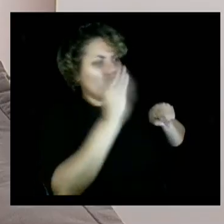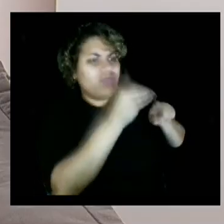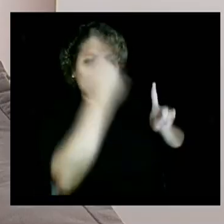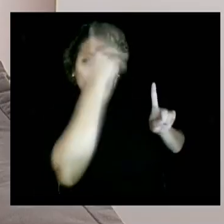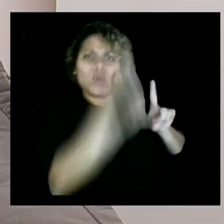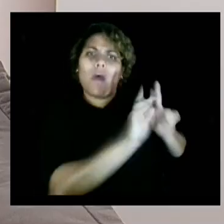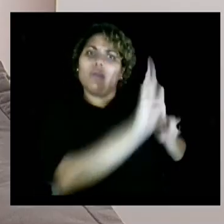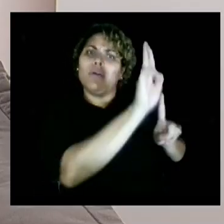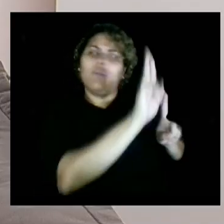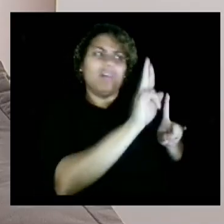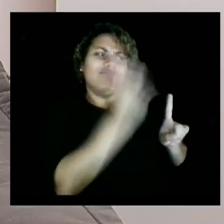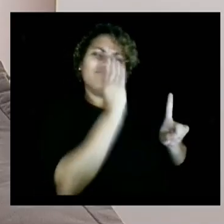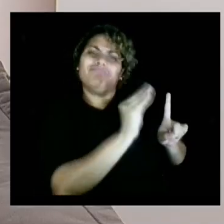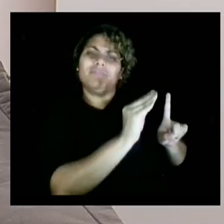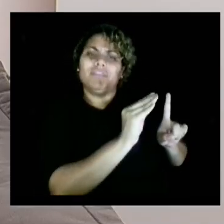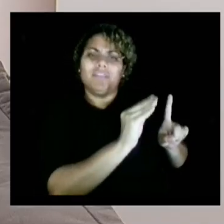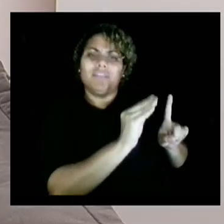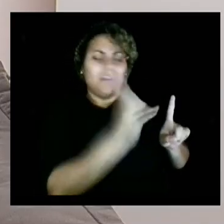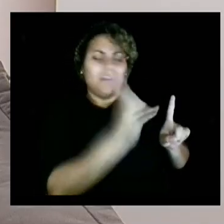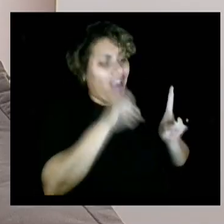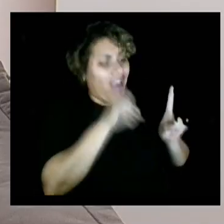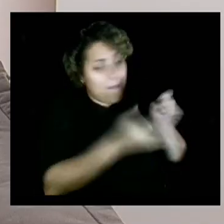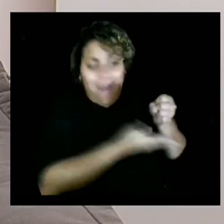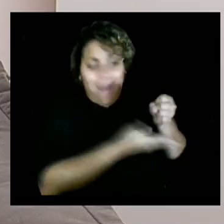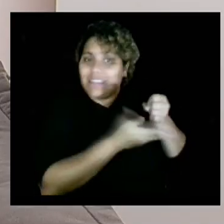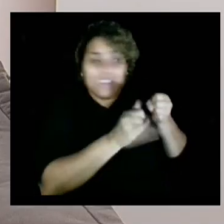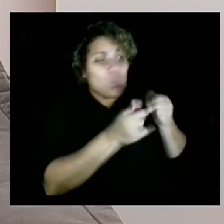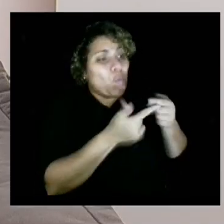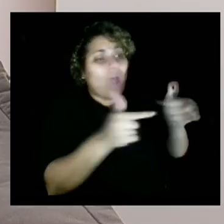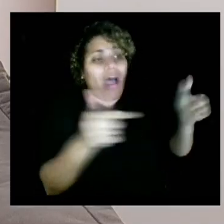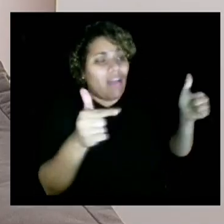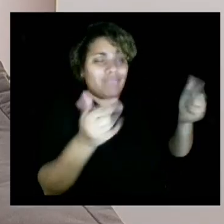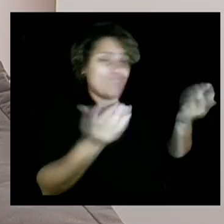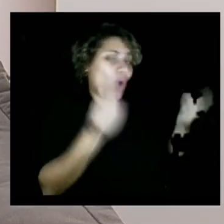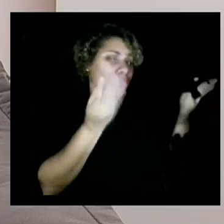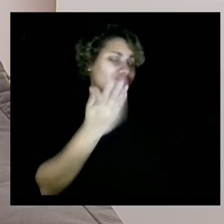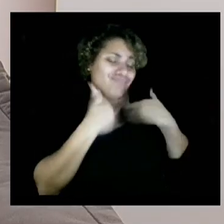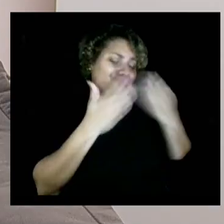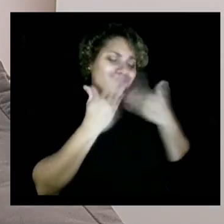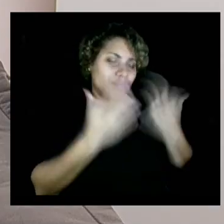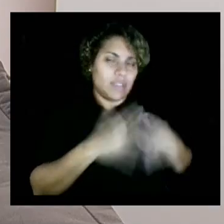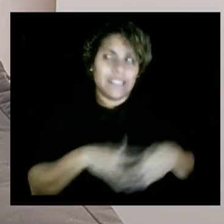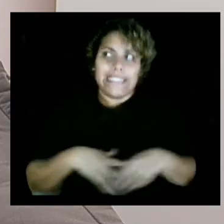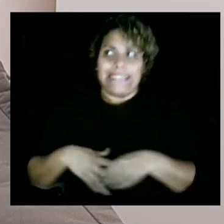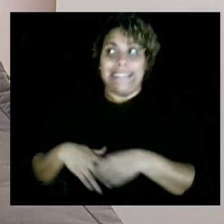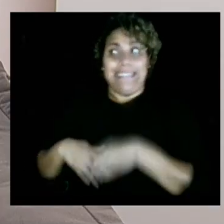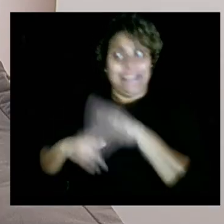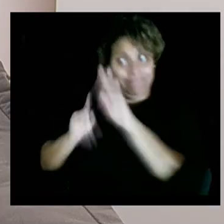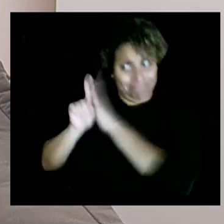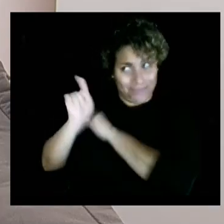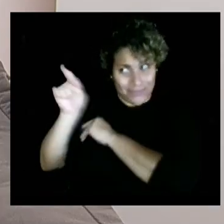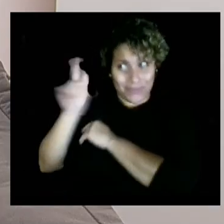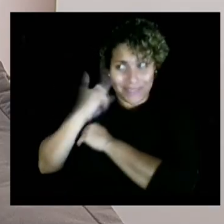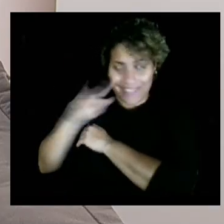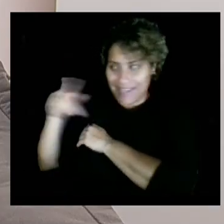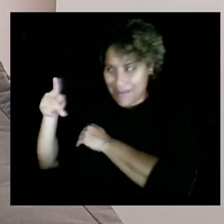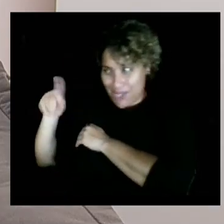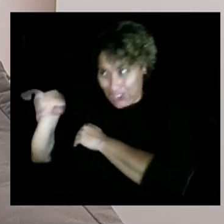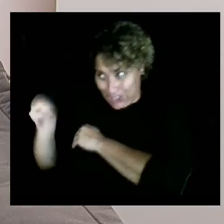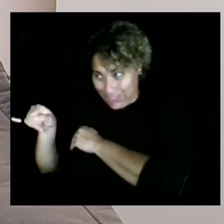resto também não vai acontecer. Já conseguiu separar o CNPJ do CPF como deve ser feito ou